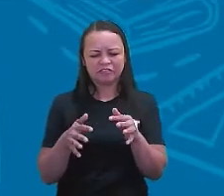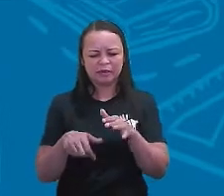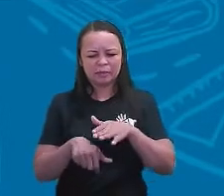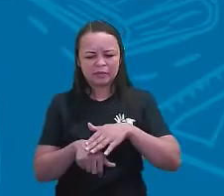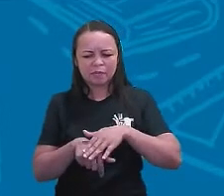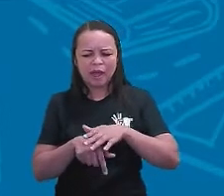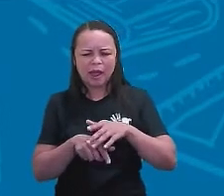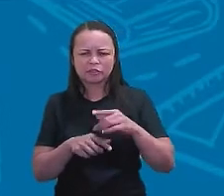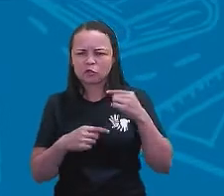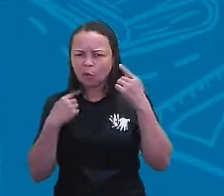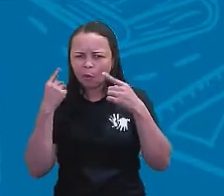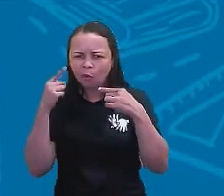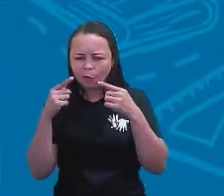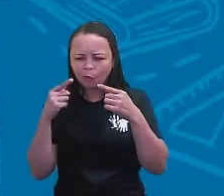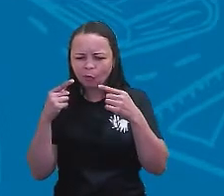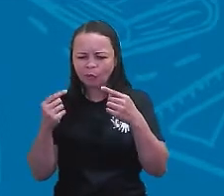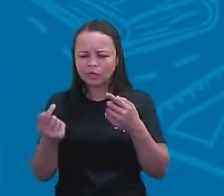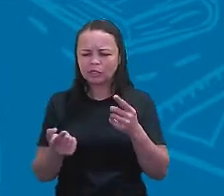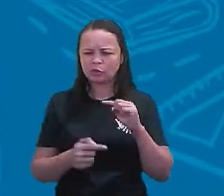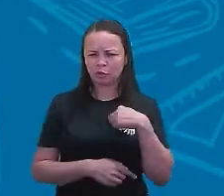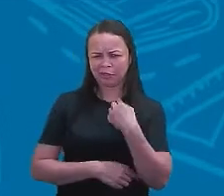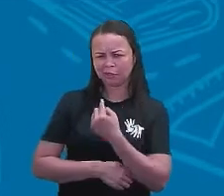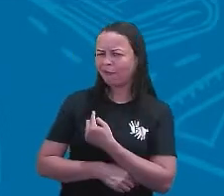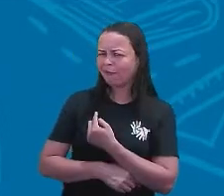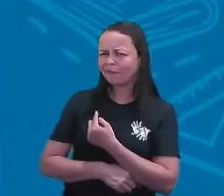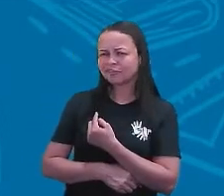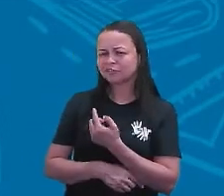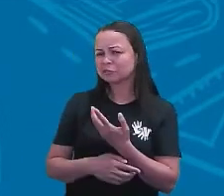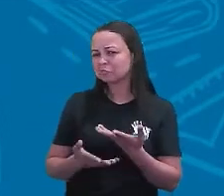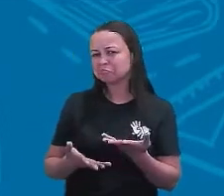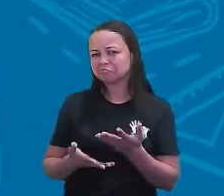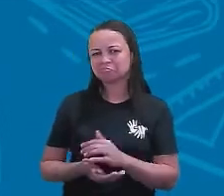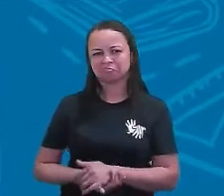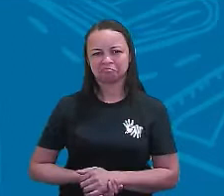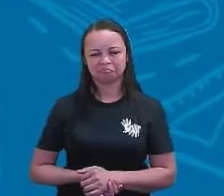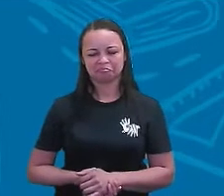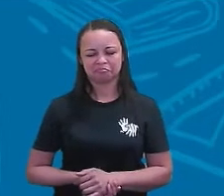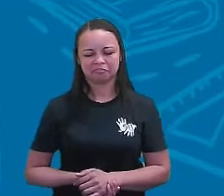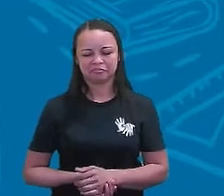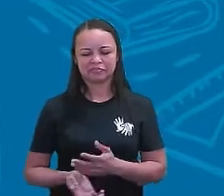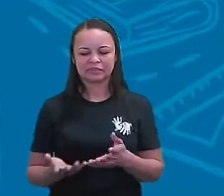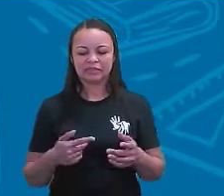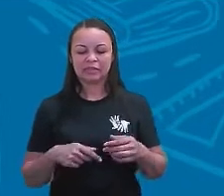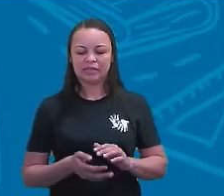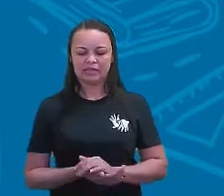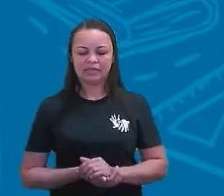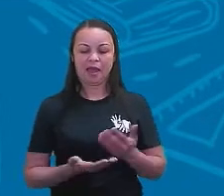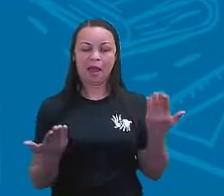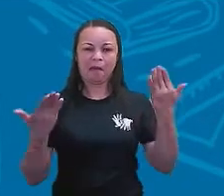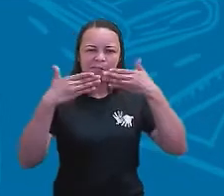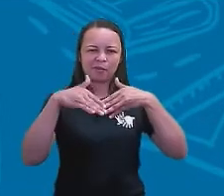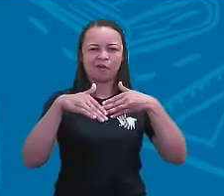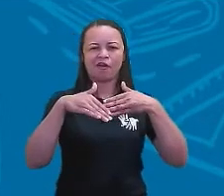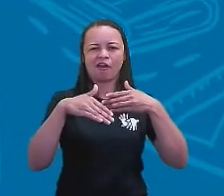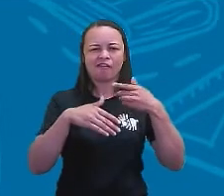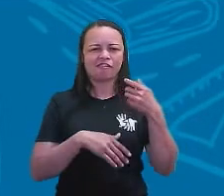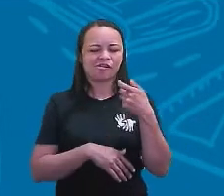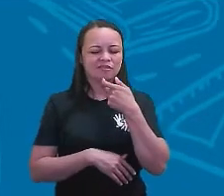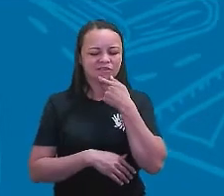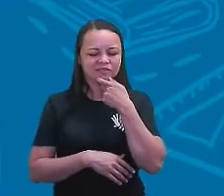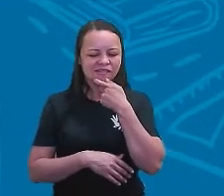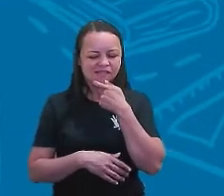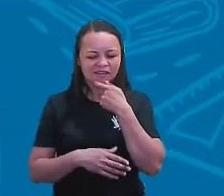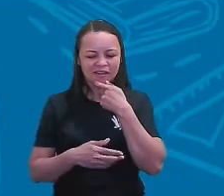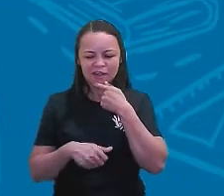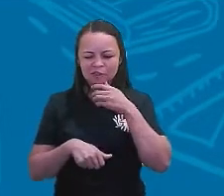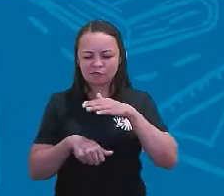são definitivamente mais loucos do que nós. E the English test was easier than the